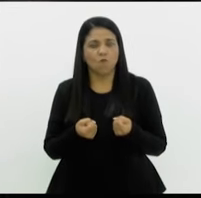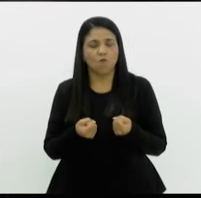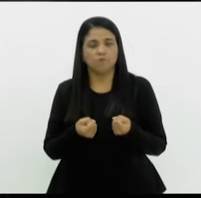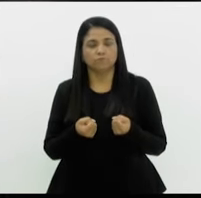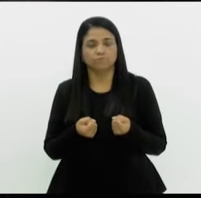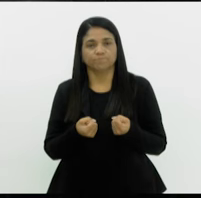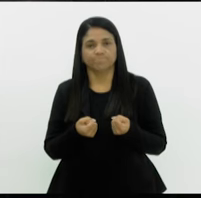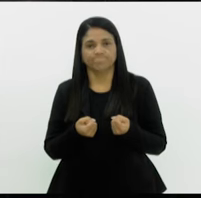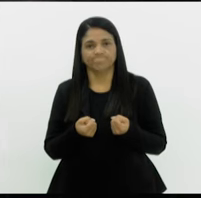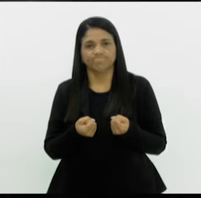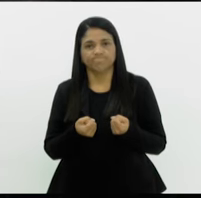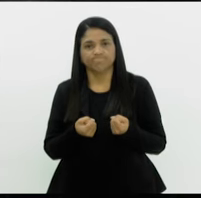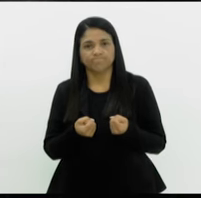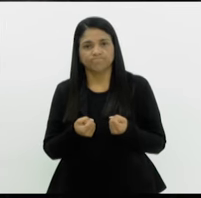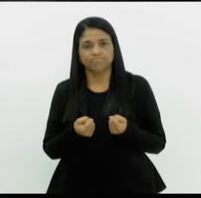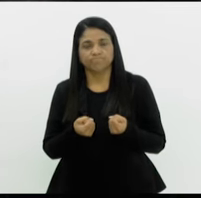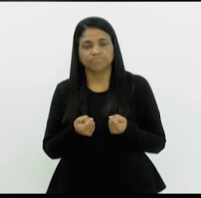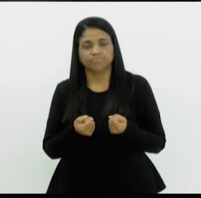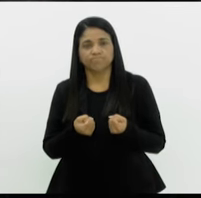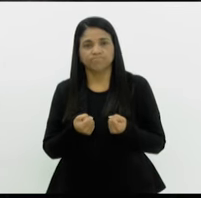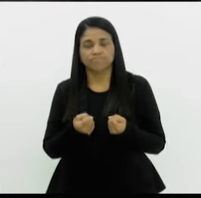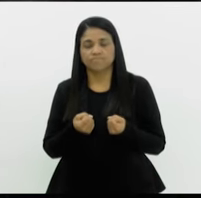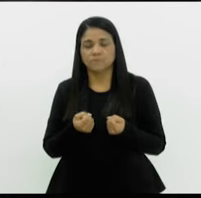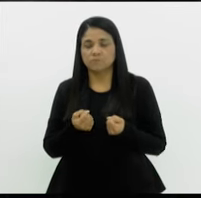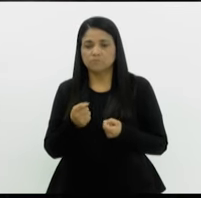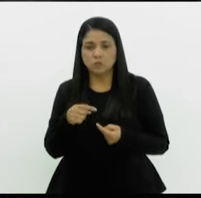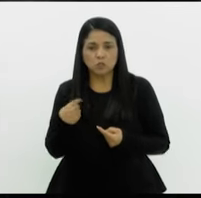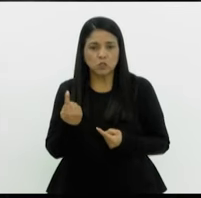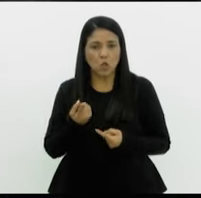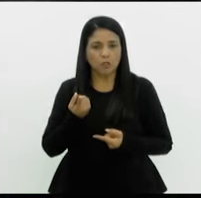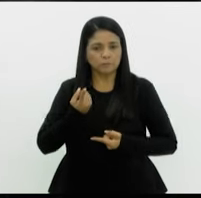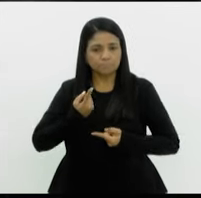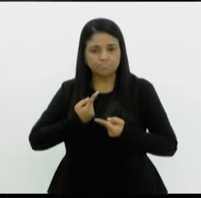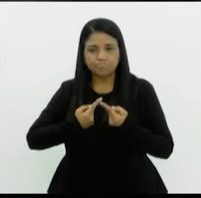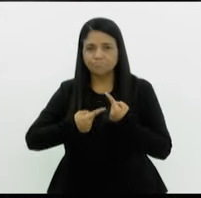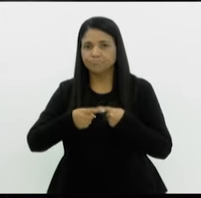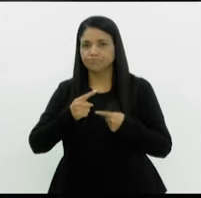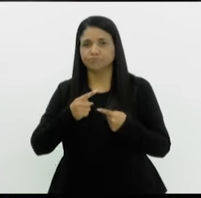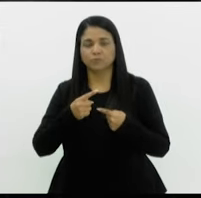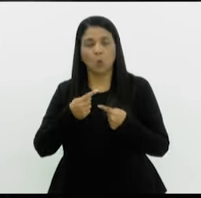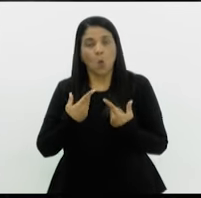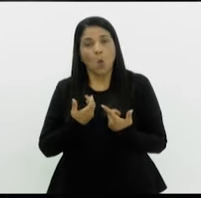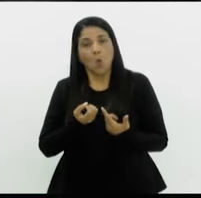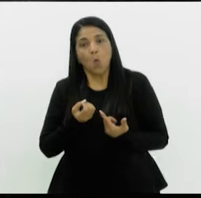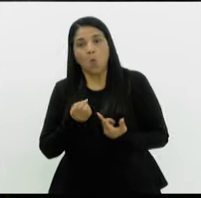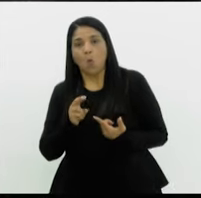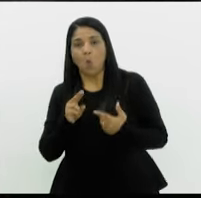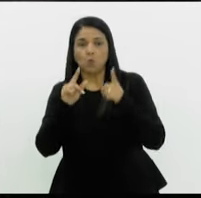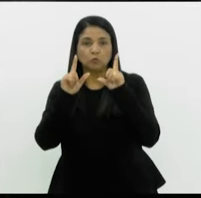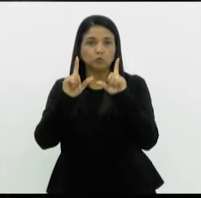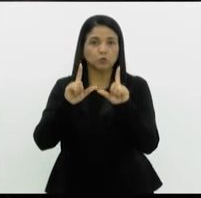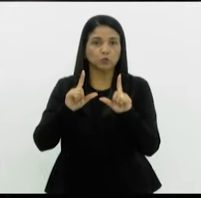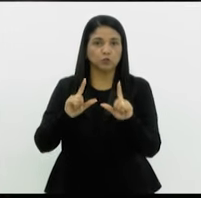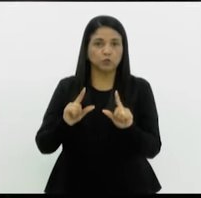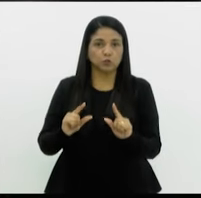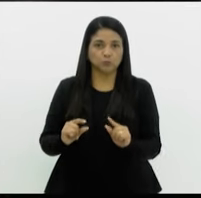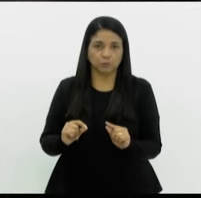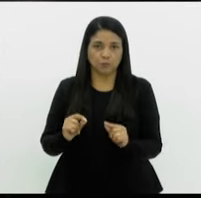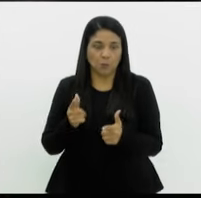concentrado da gente superar ou amenizar esse tipo de